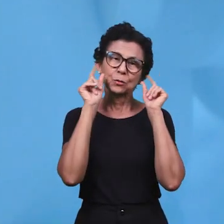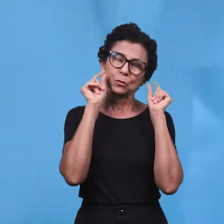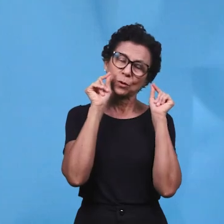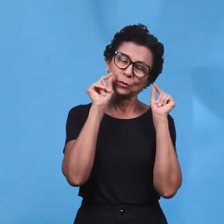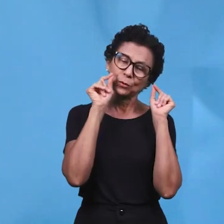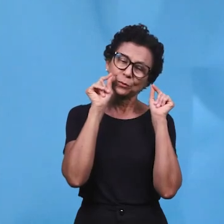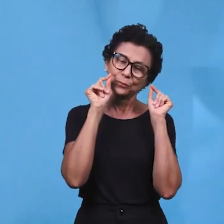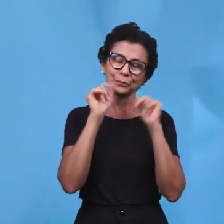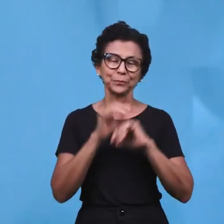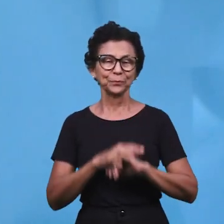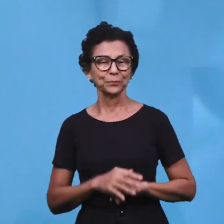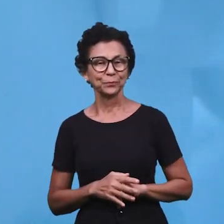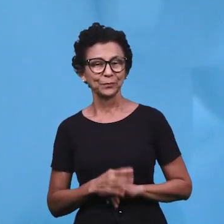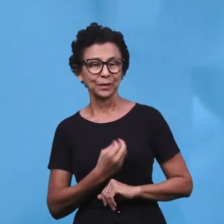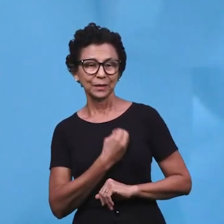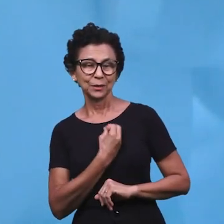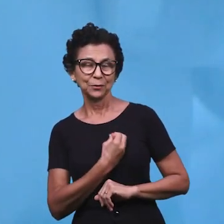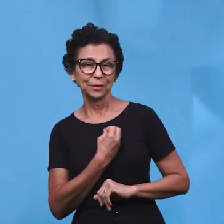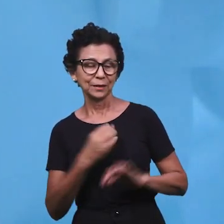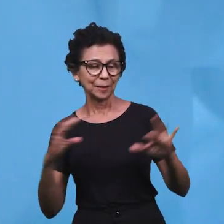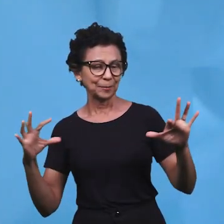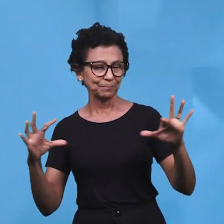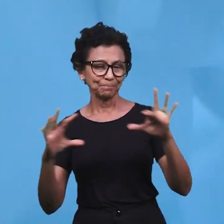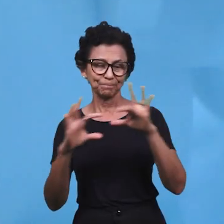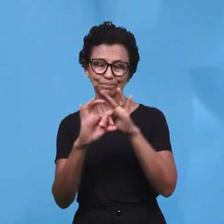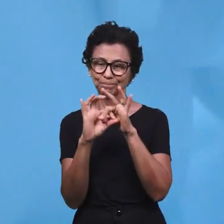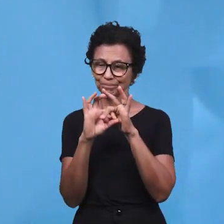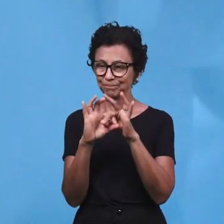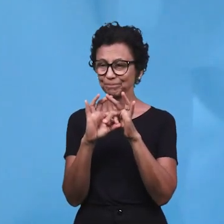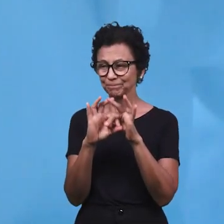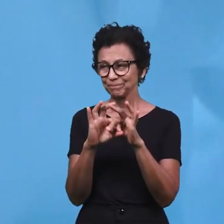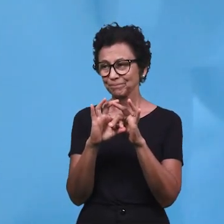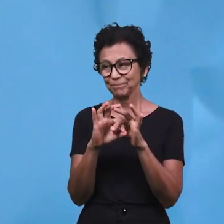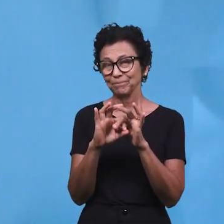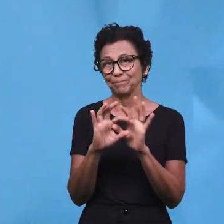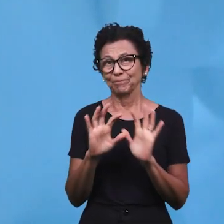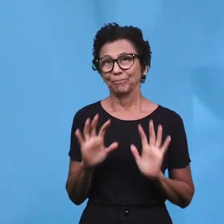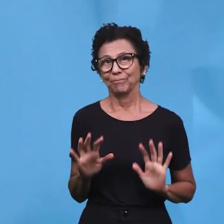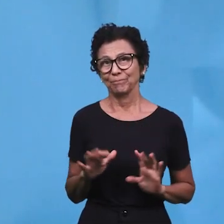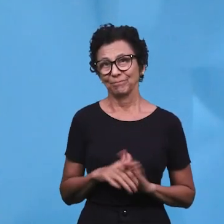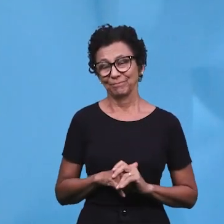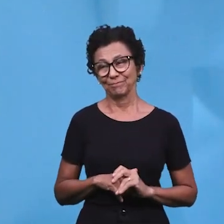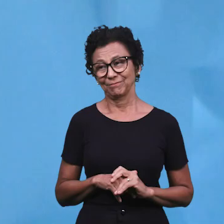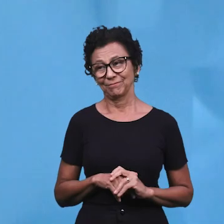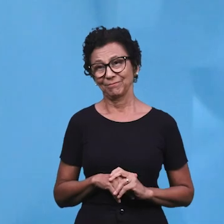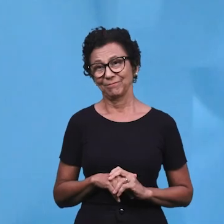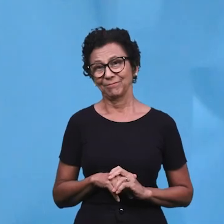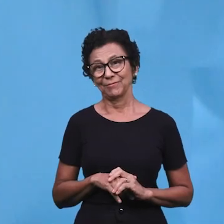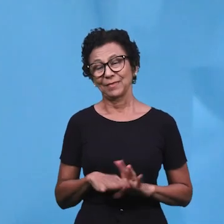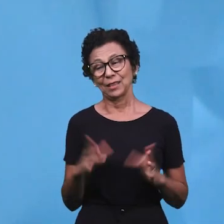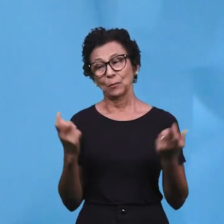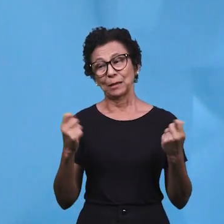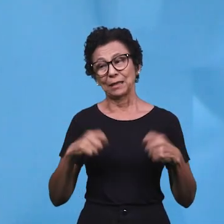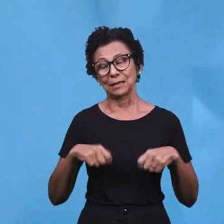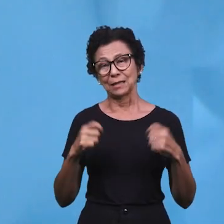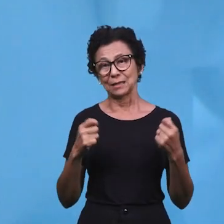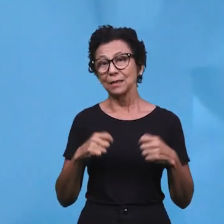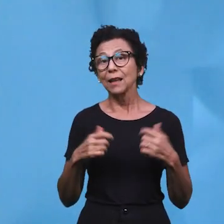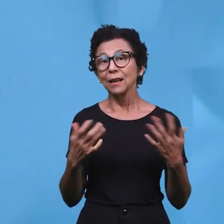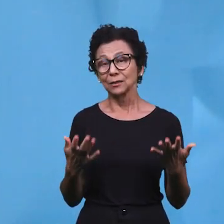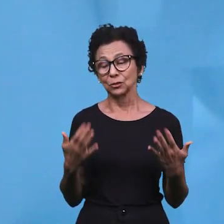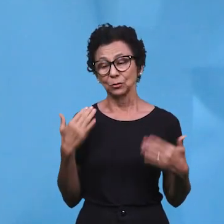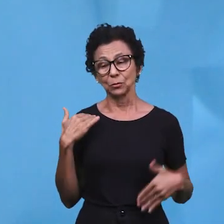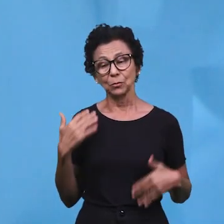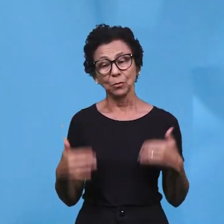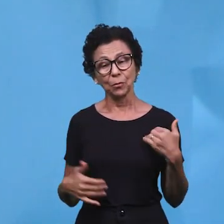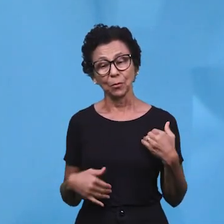é cuidar da vida. Eu iniciei a entrevista falando que um sono não é uma capacidade, é uma necessidade